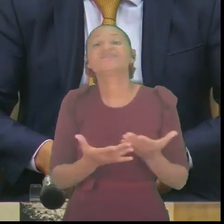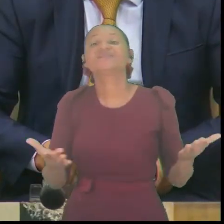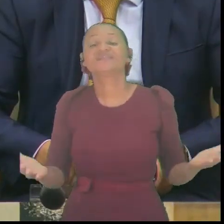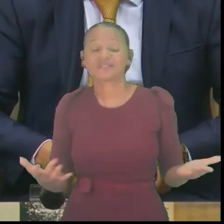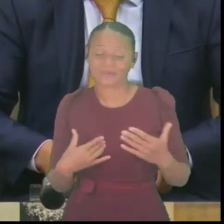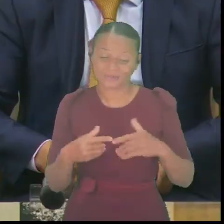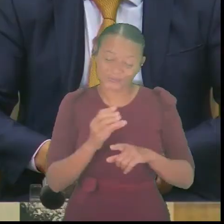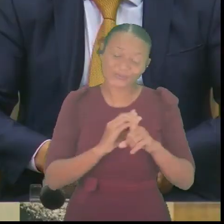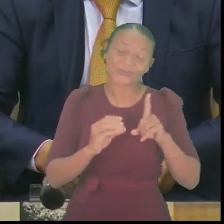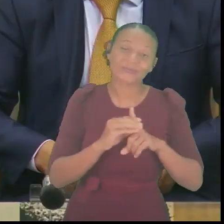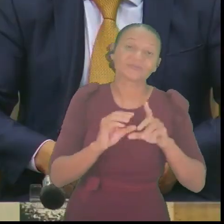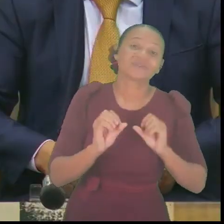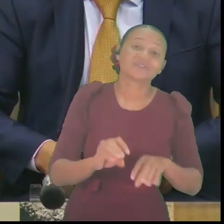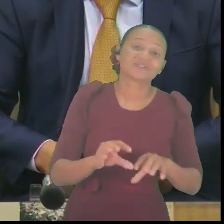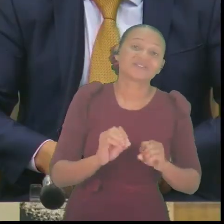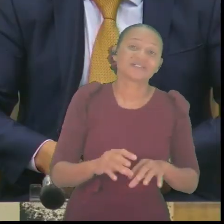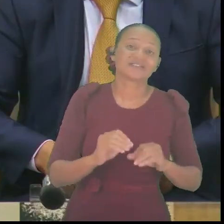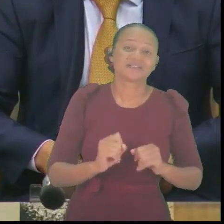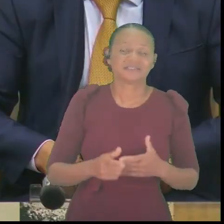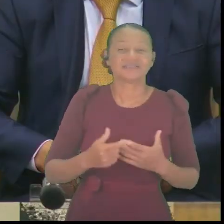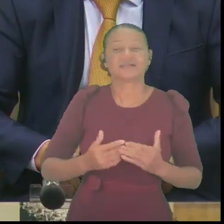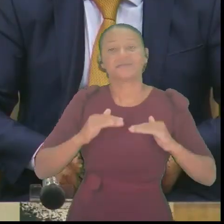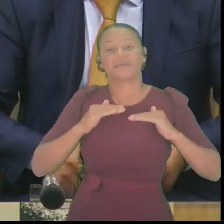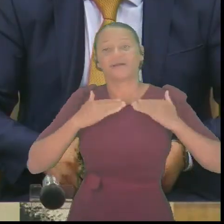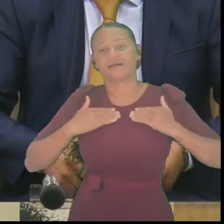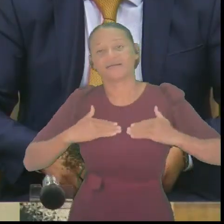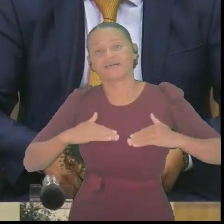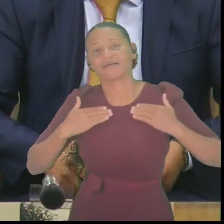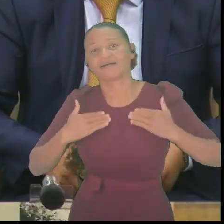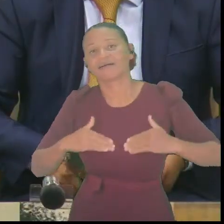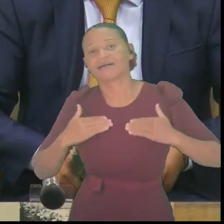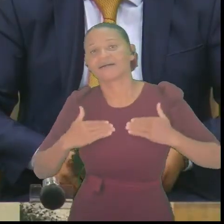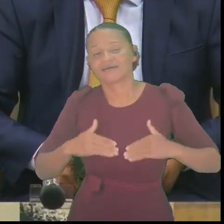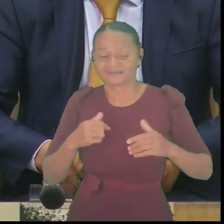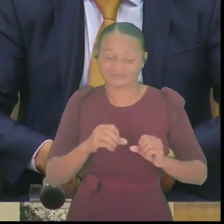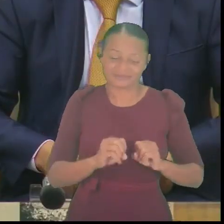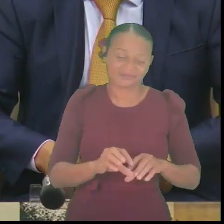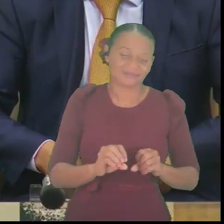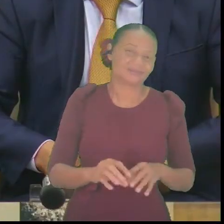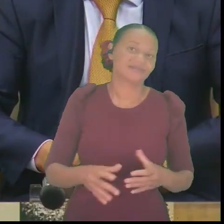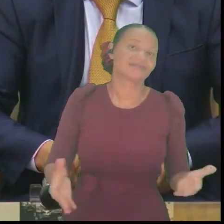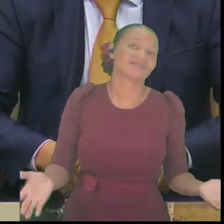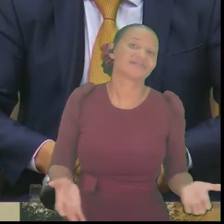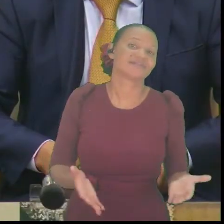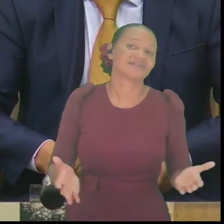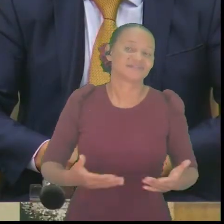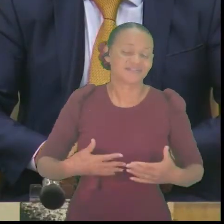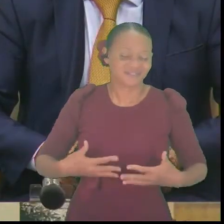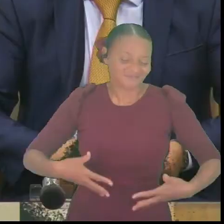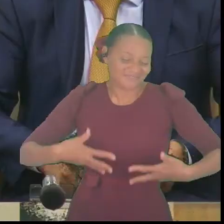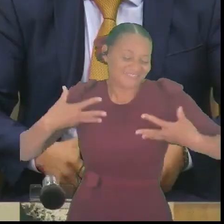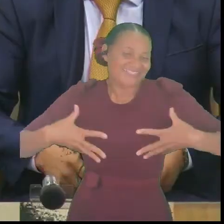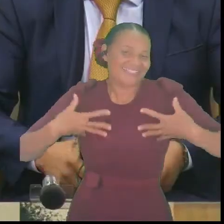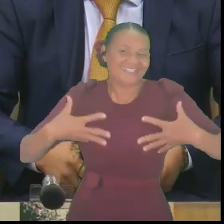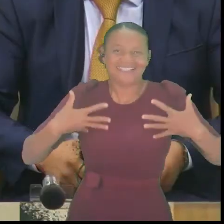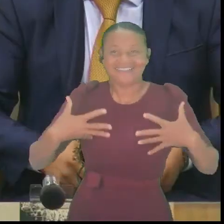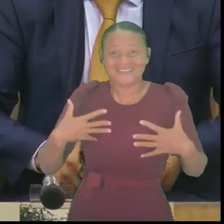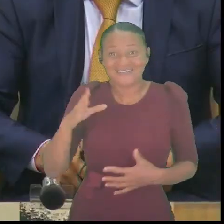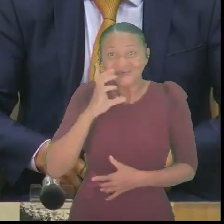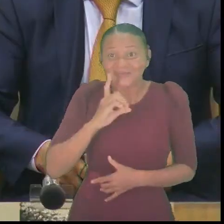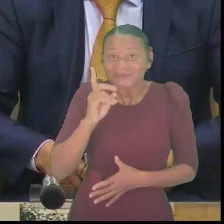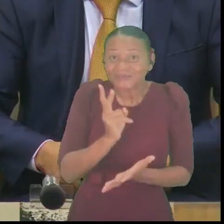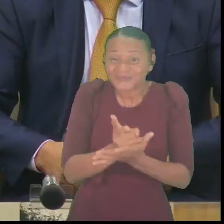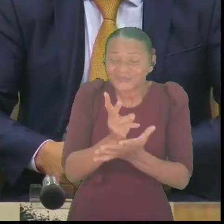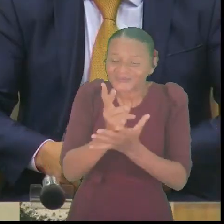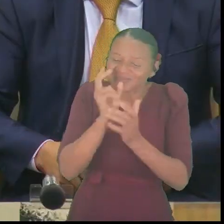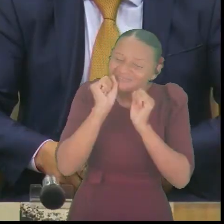ensino, a gente fala numa cadência mais tranquila, eu também sou um ensinador, mas hoje acabei empolgando um pouco. Mas que Deus continue abençoando